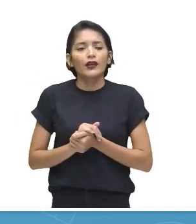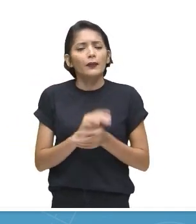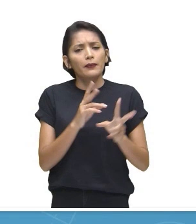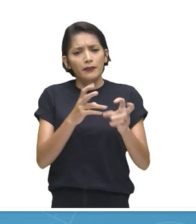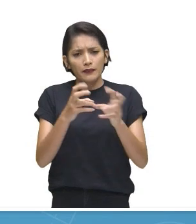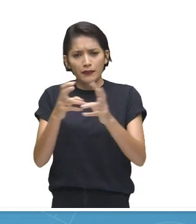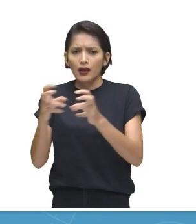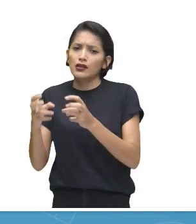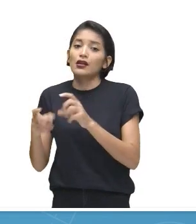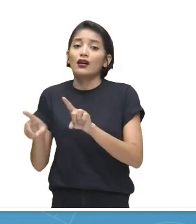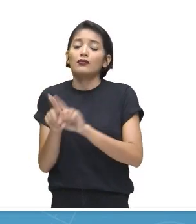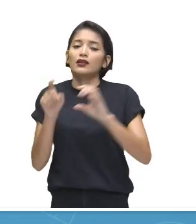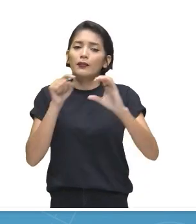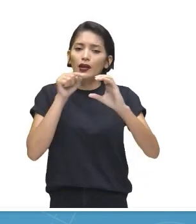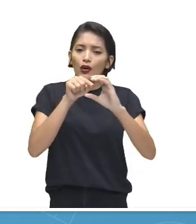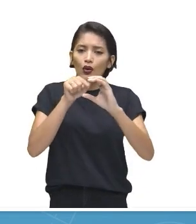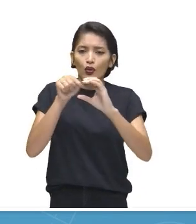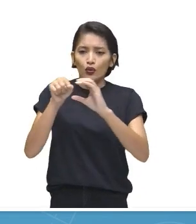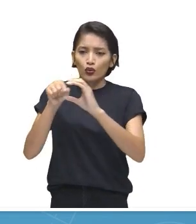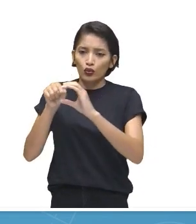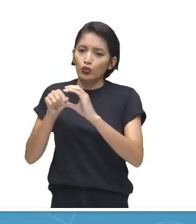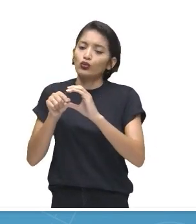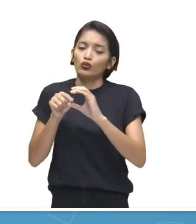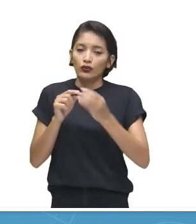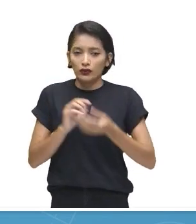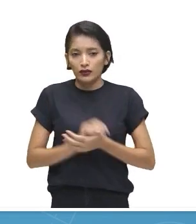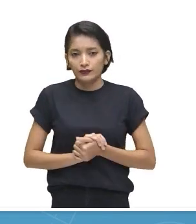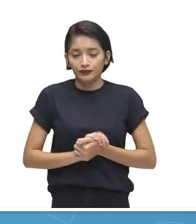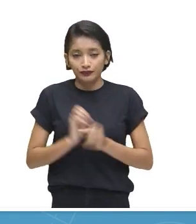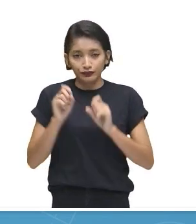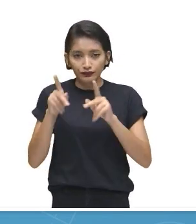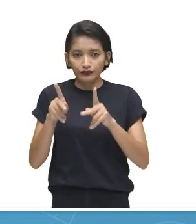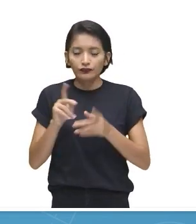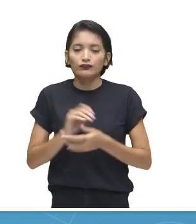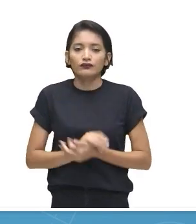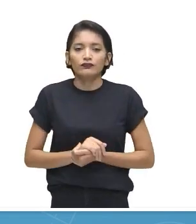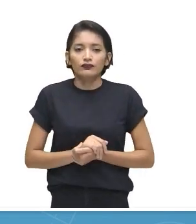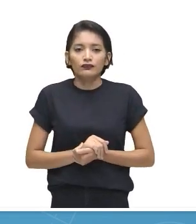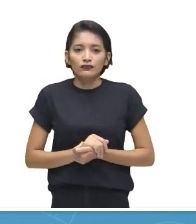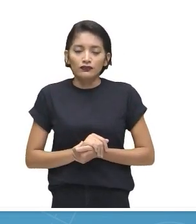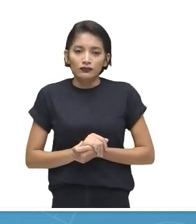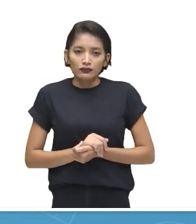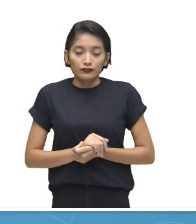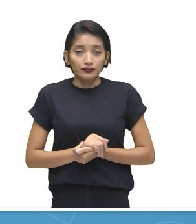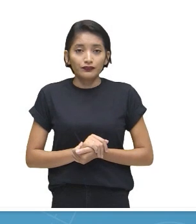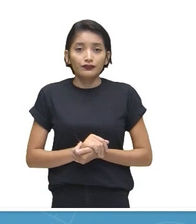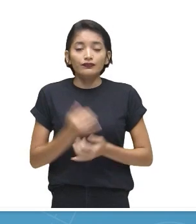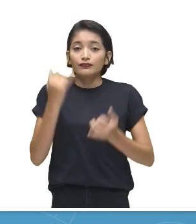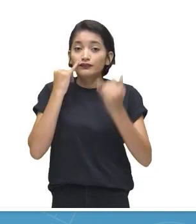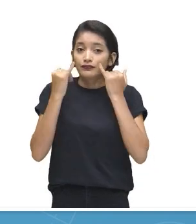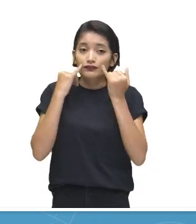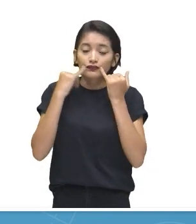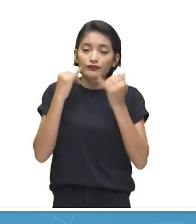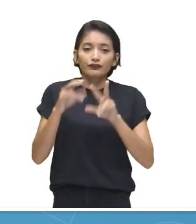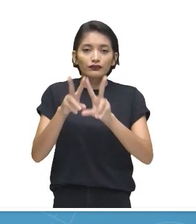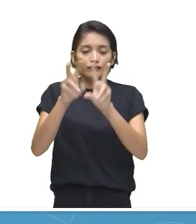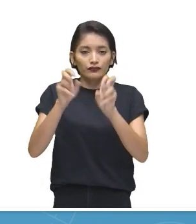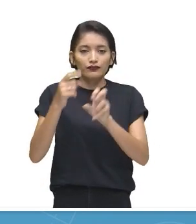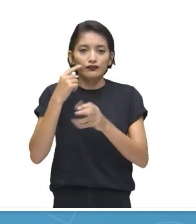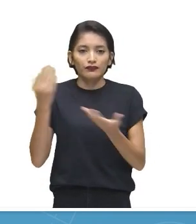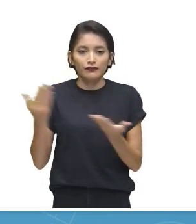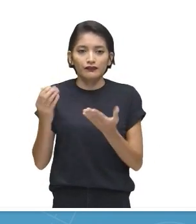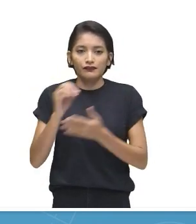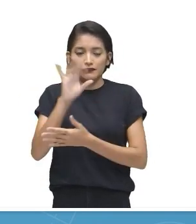células com seu núcleo, né, em atividade, tá bom? E aí a gente vai ver mais informações sobre a epiderme na nossa próxima